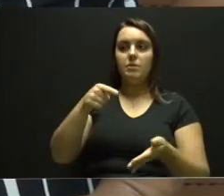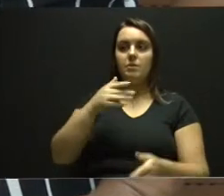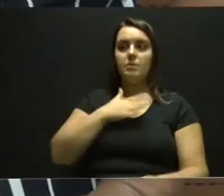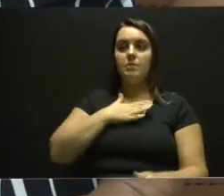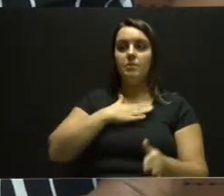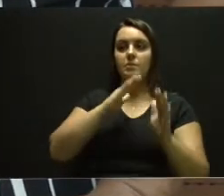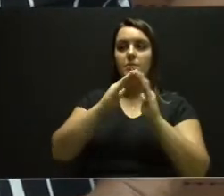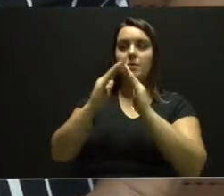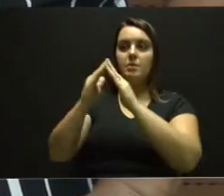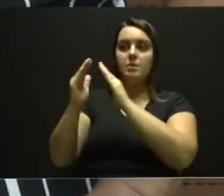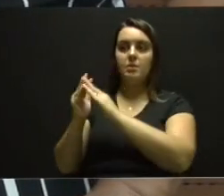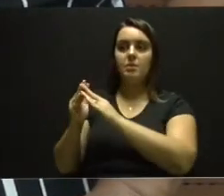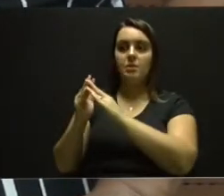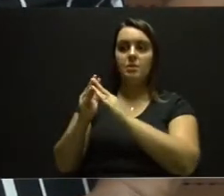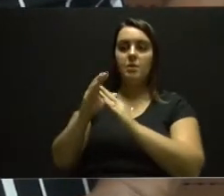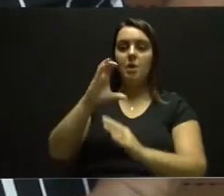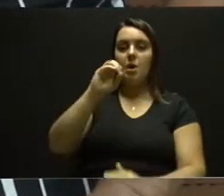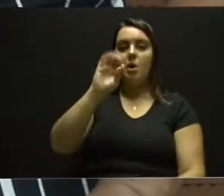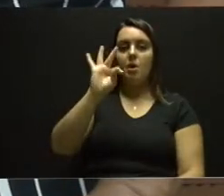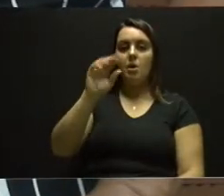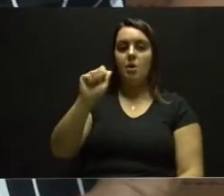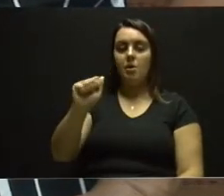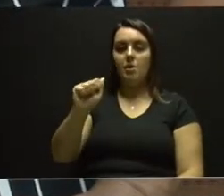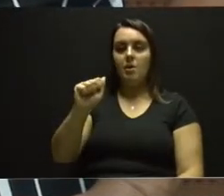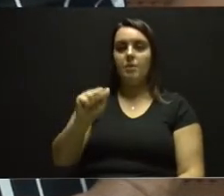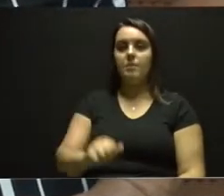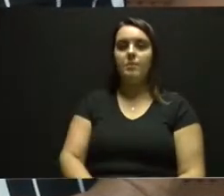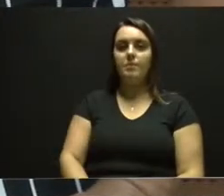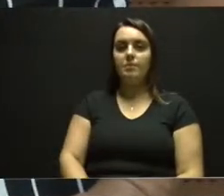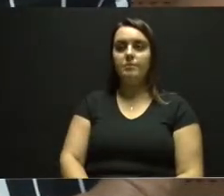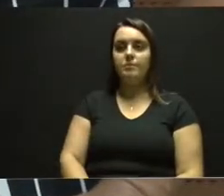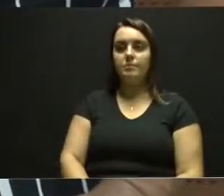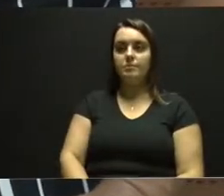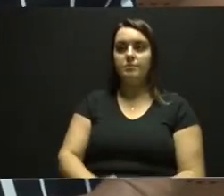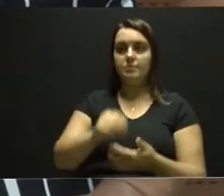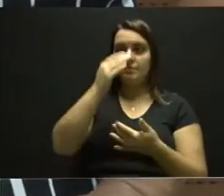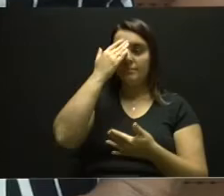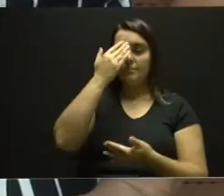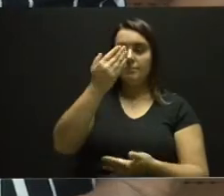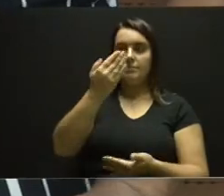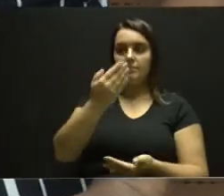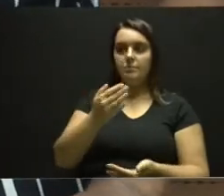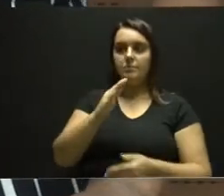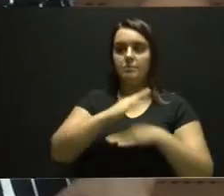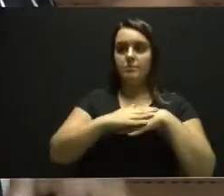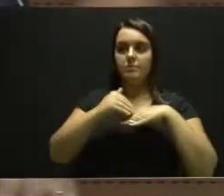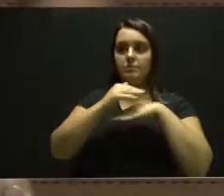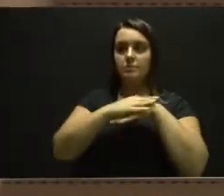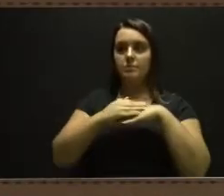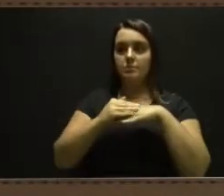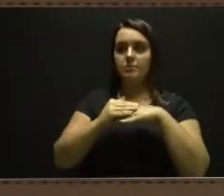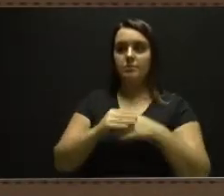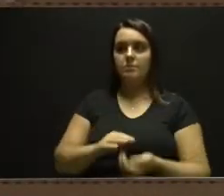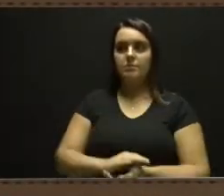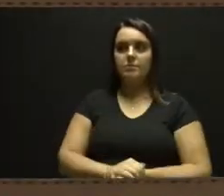vizinha morou na cota 200 como eu e hoje mora no rubens lara obrigado via web pelo carinho